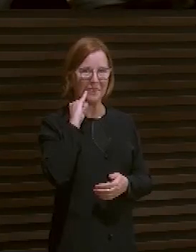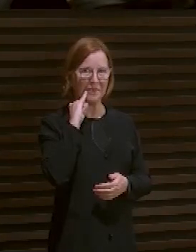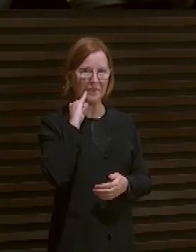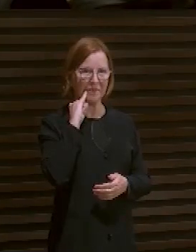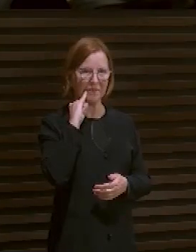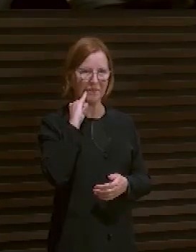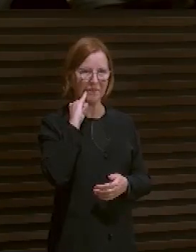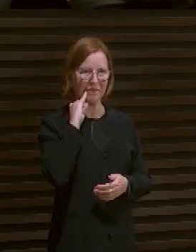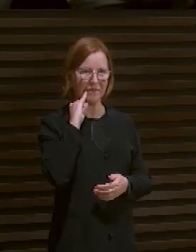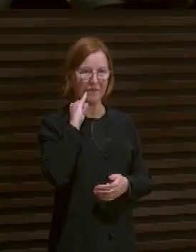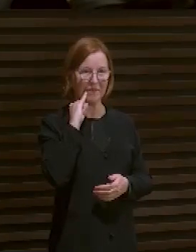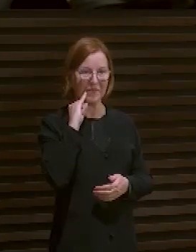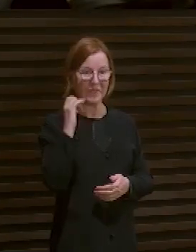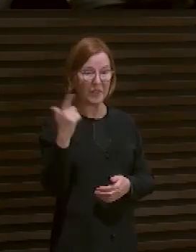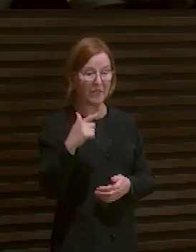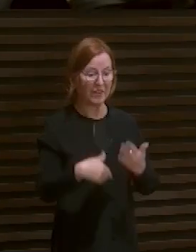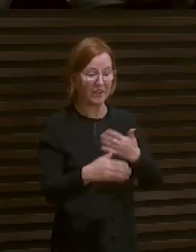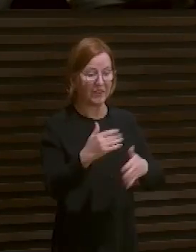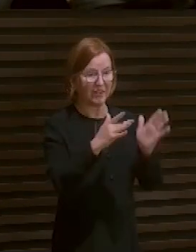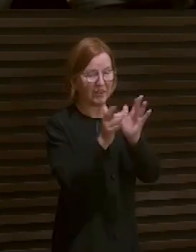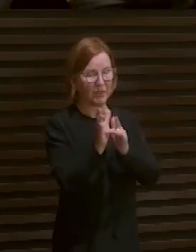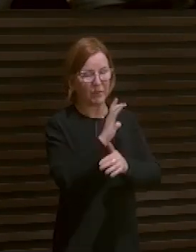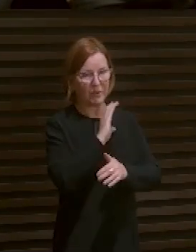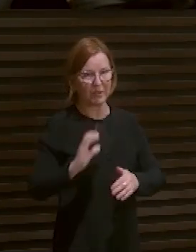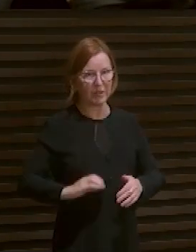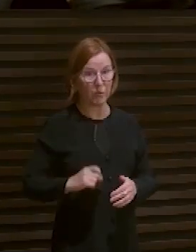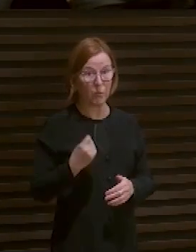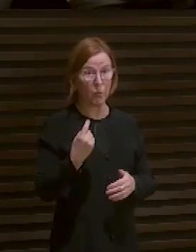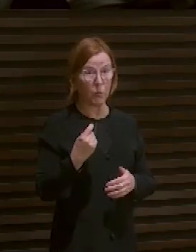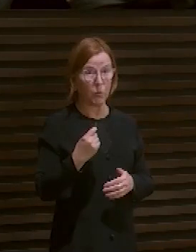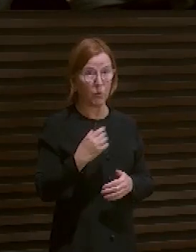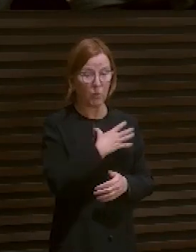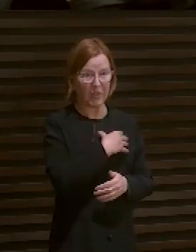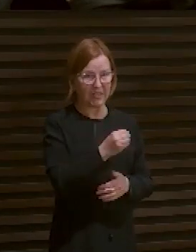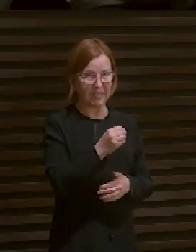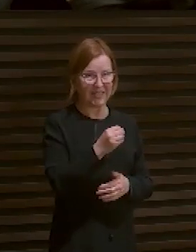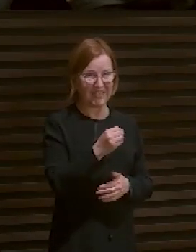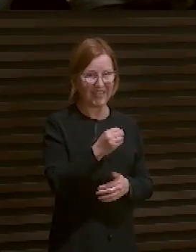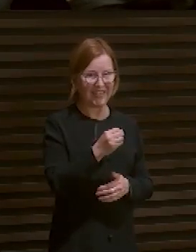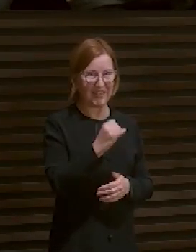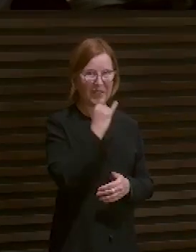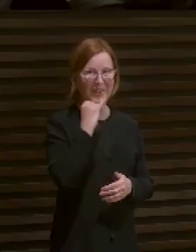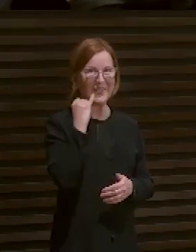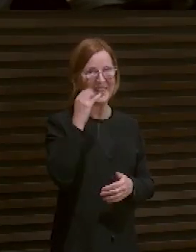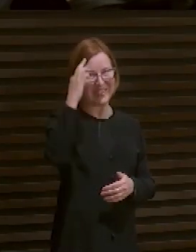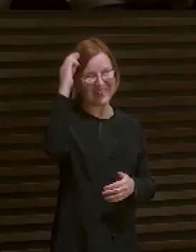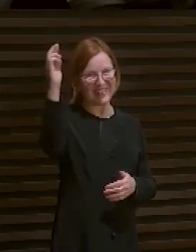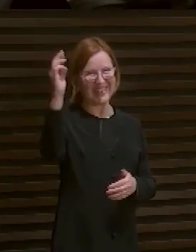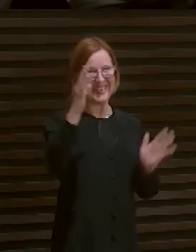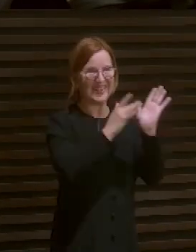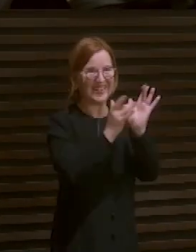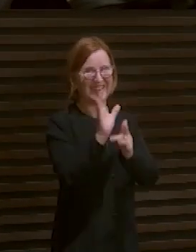que vêm por meio de Jesus Cristo. Porque o único descendente de Isaac é o Senhor Jesus Cristo.